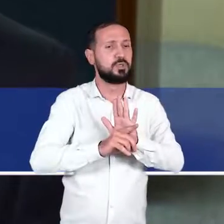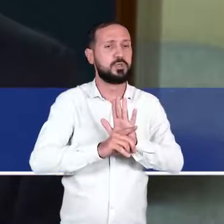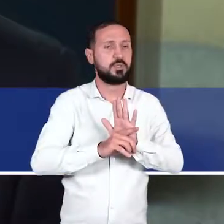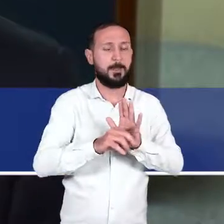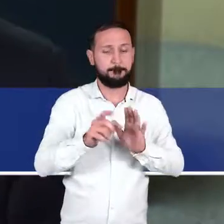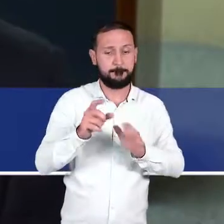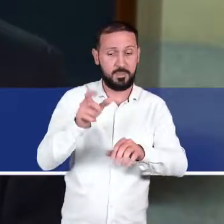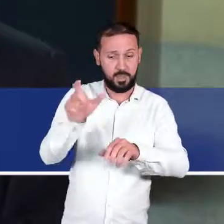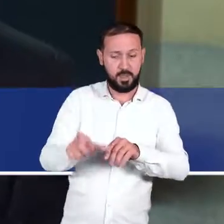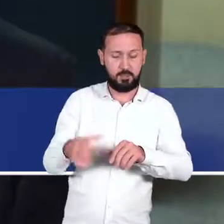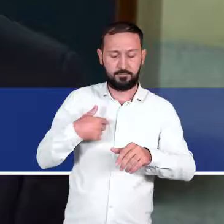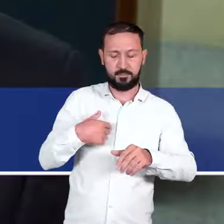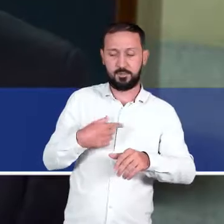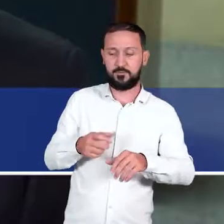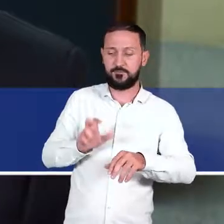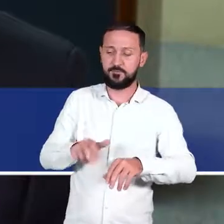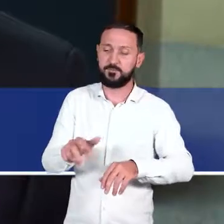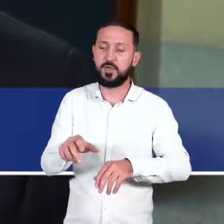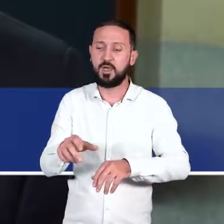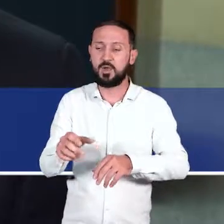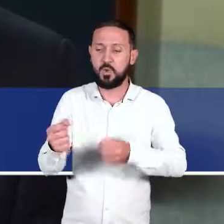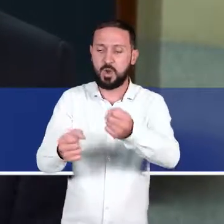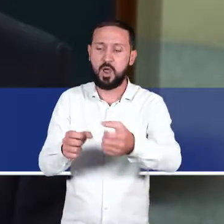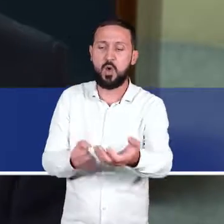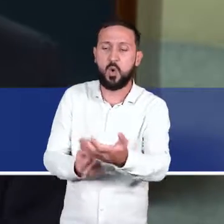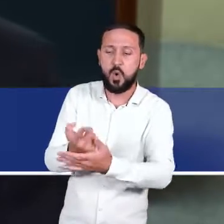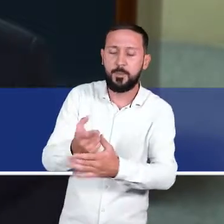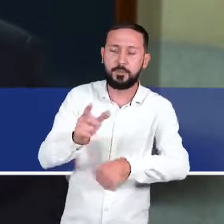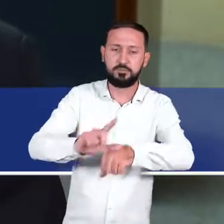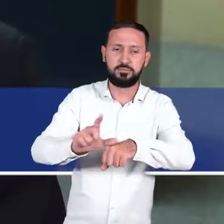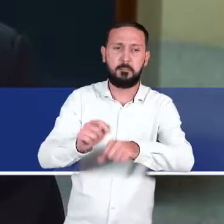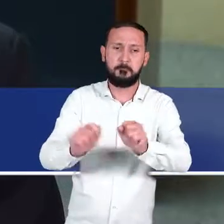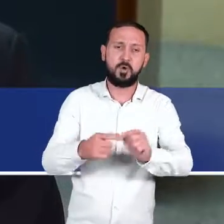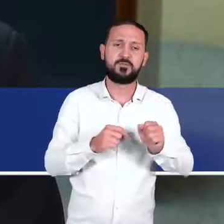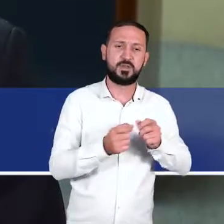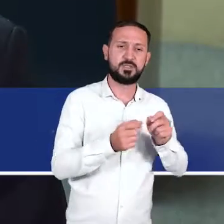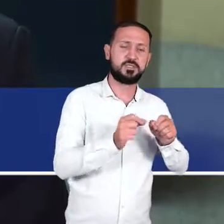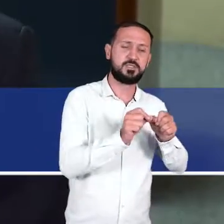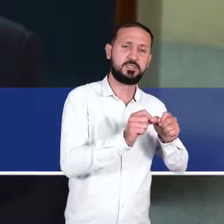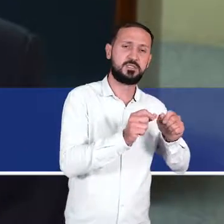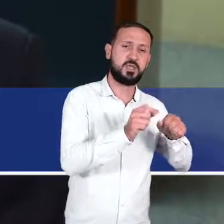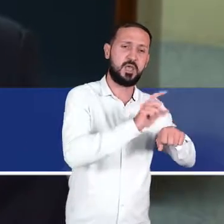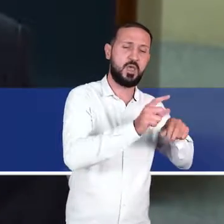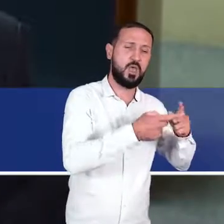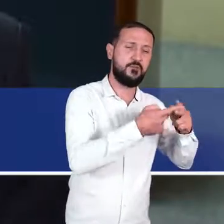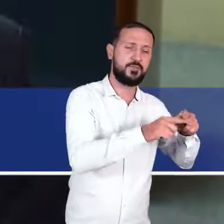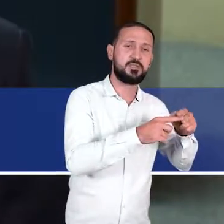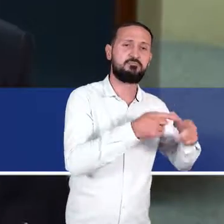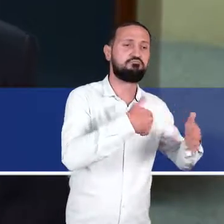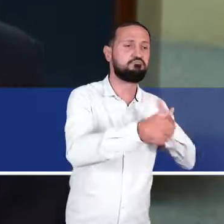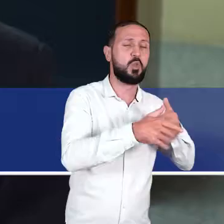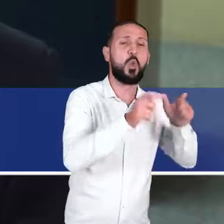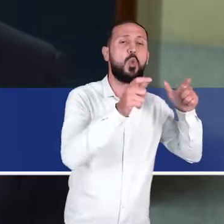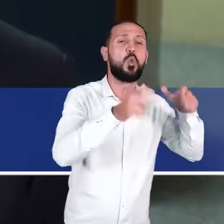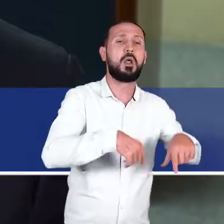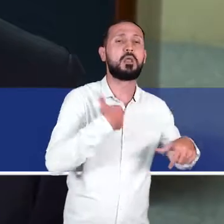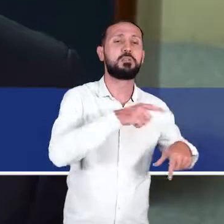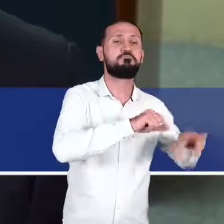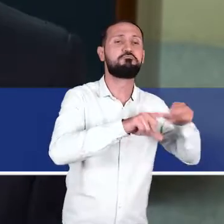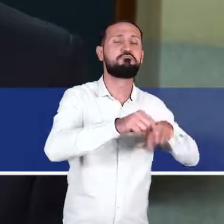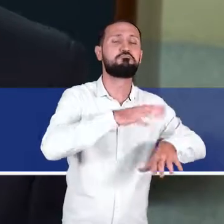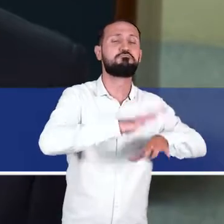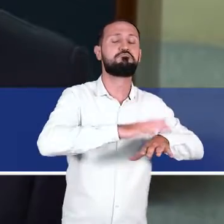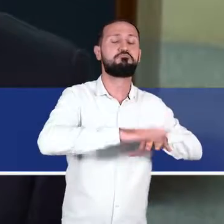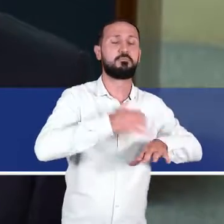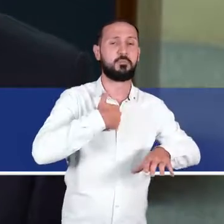da pessoa, quando compra um carro numa concessionária, poder fazer revisão em outras oficinas, em outras